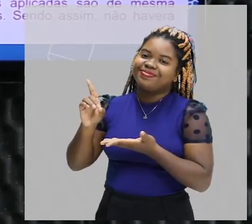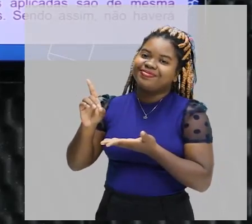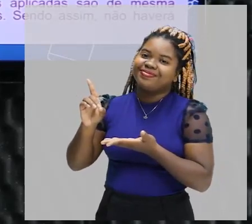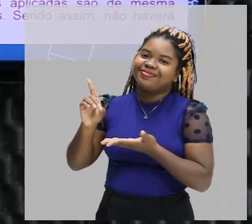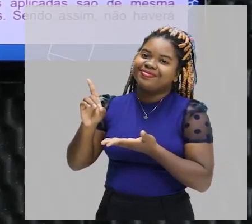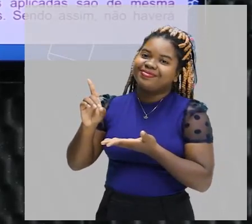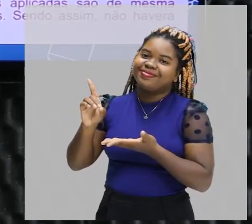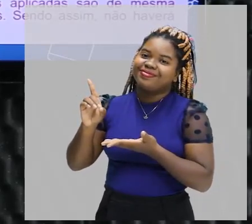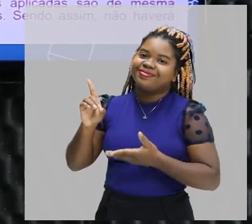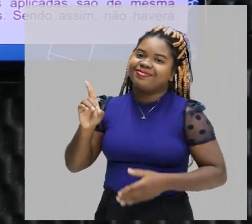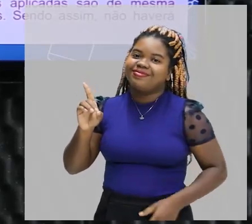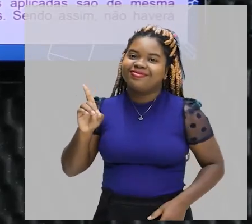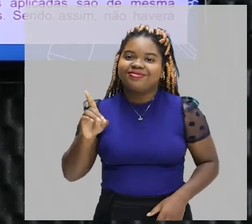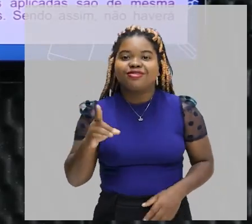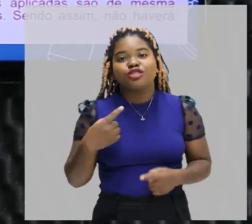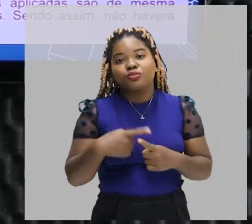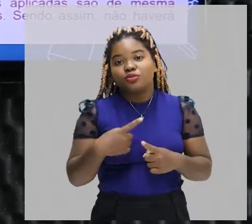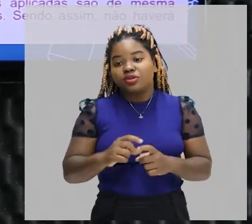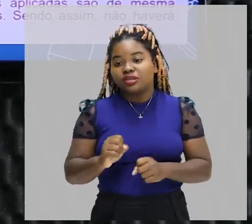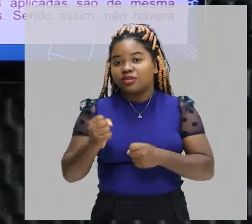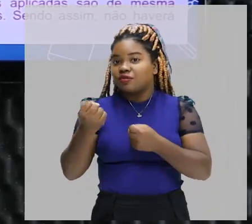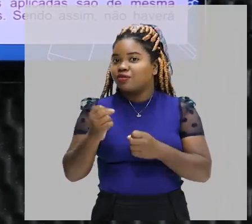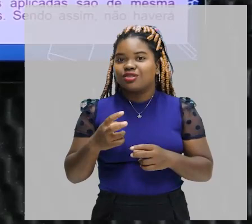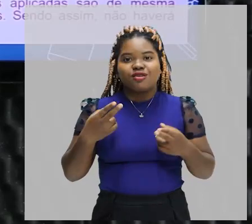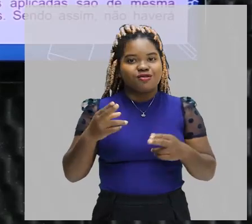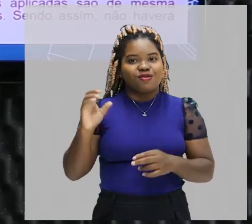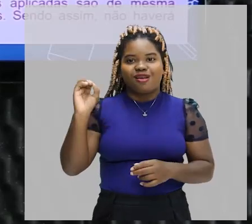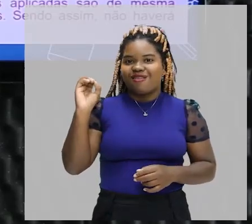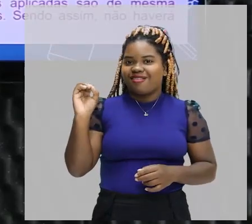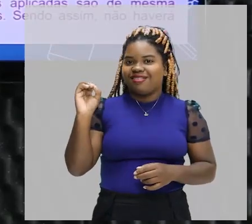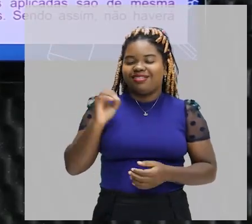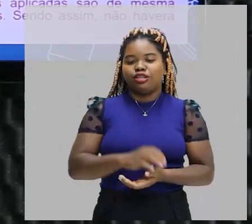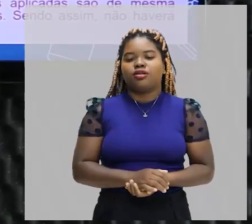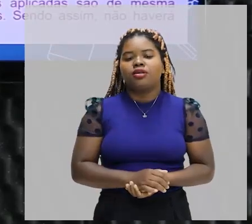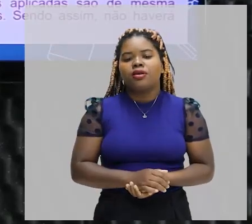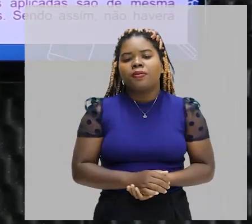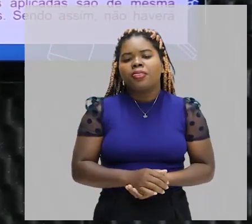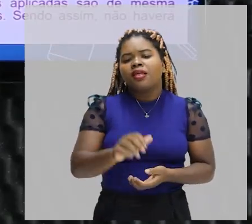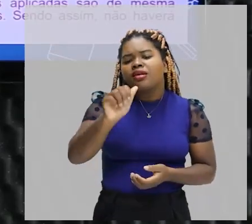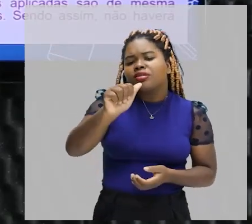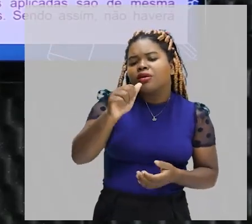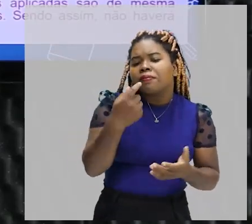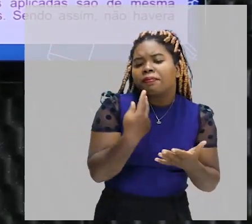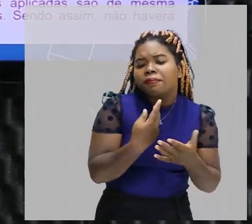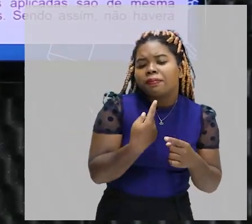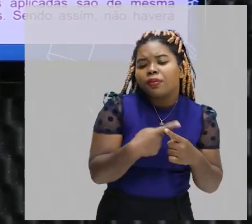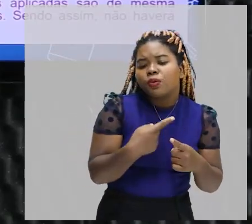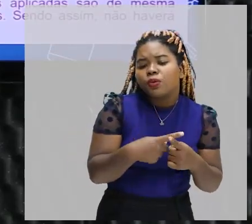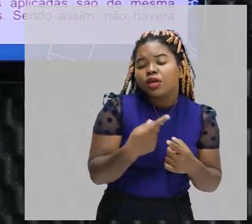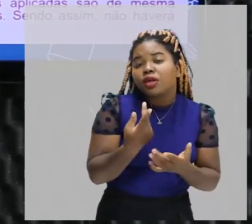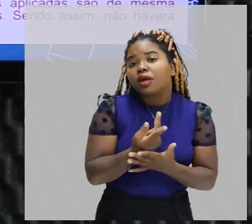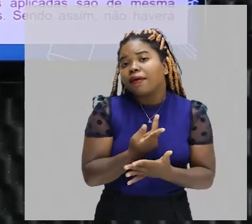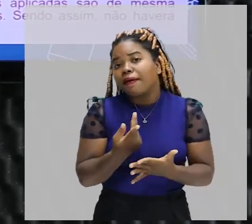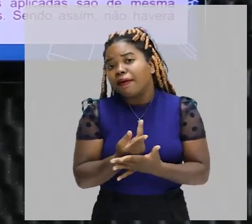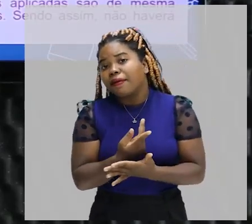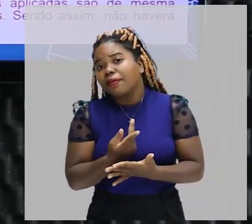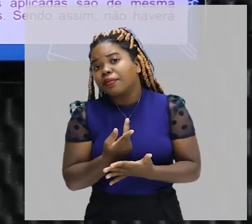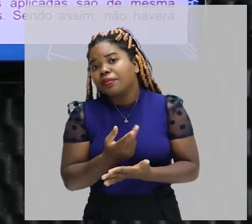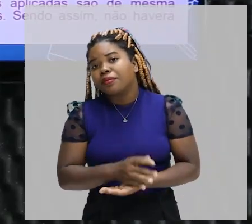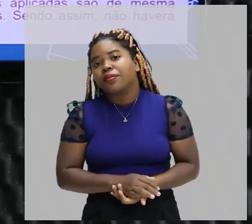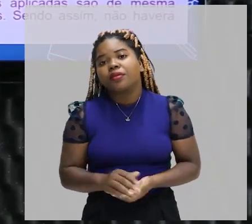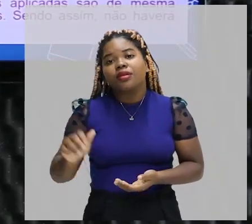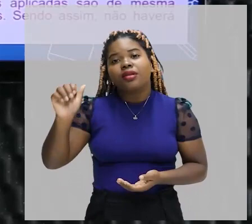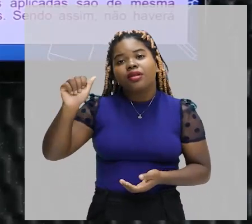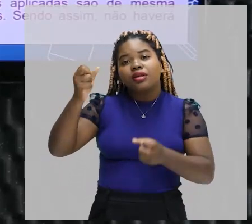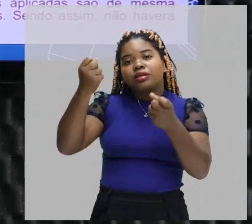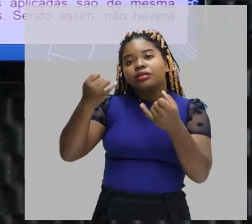vai se movimentar justamente porque essas forças não se anulam, certo? No caso da letra A, vamos entender o porquê que não pode ser a letra A, né? A letra A diz o seguinte, que